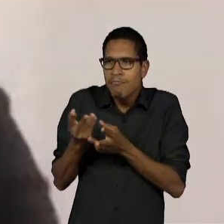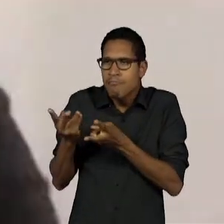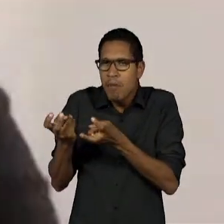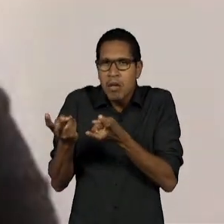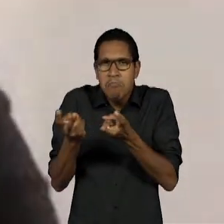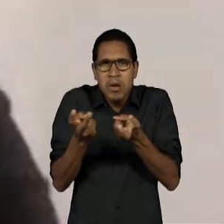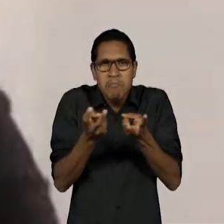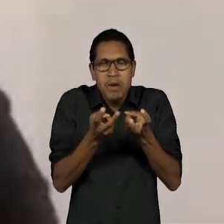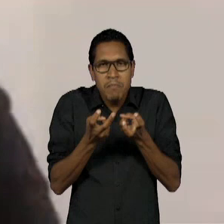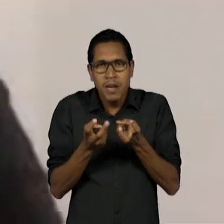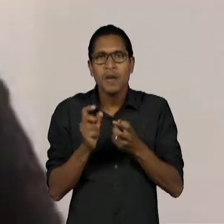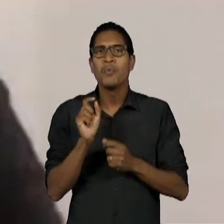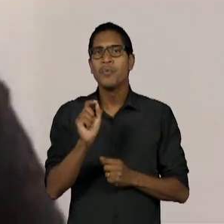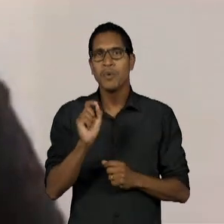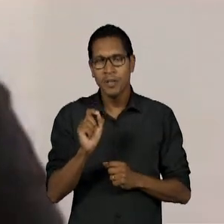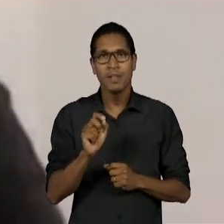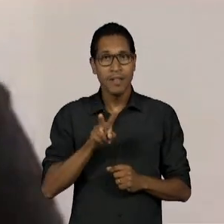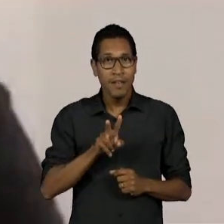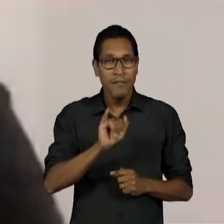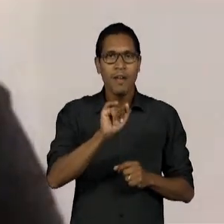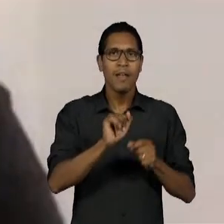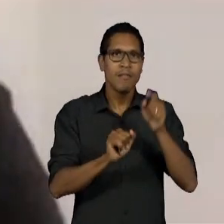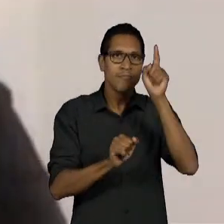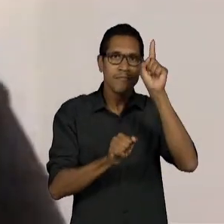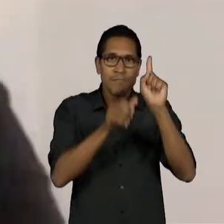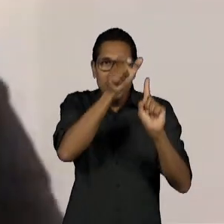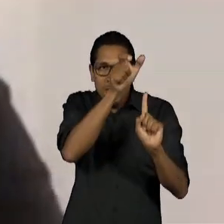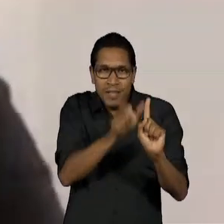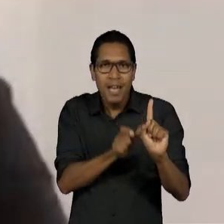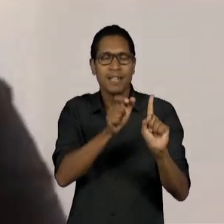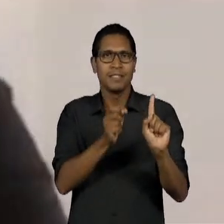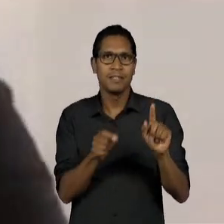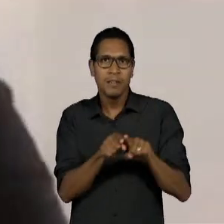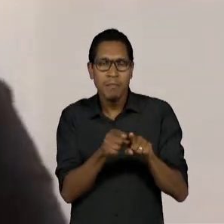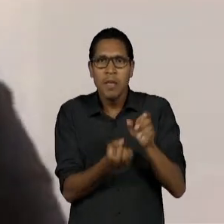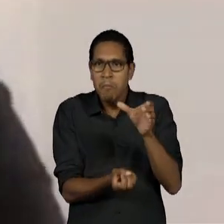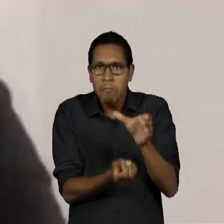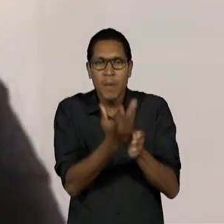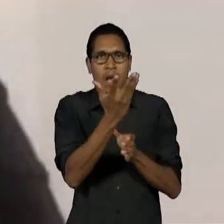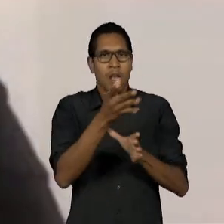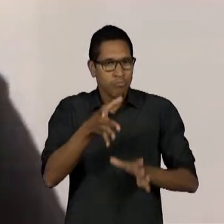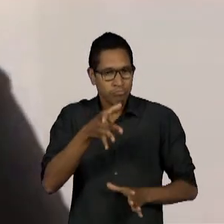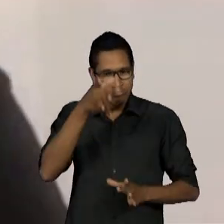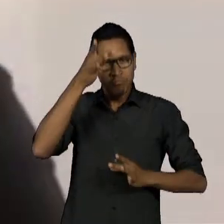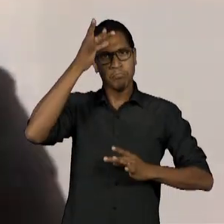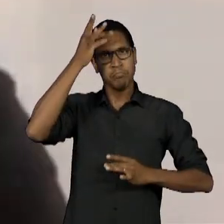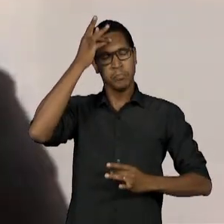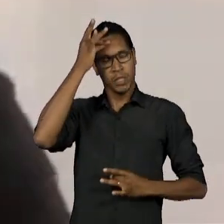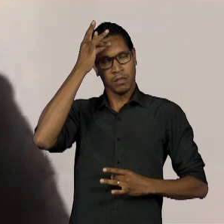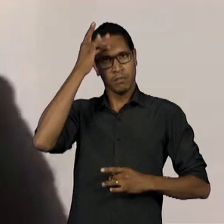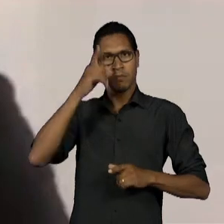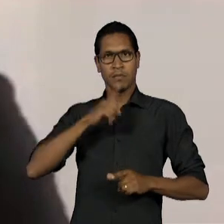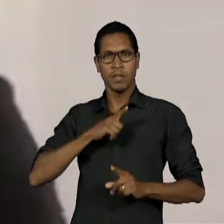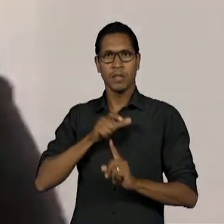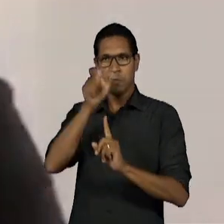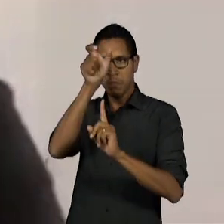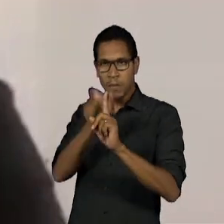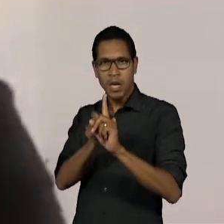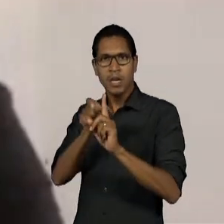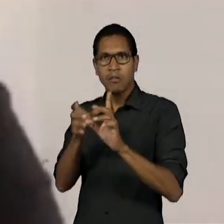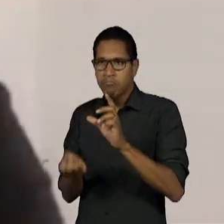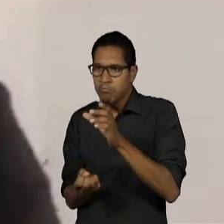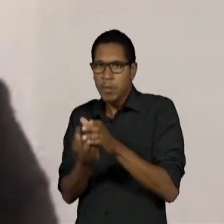porque você vai fazendo outras pessoas, são outros seres, são outras formas de